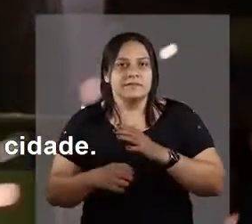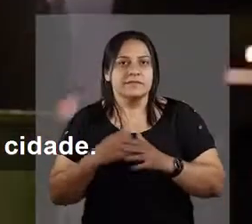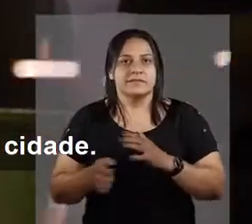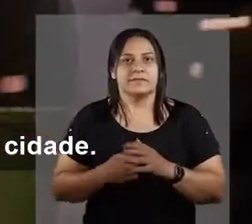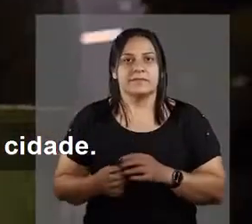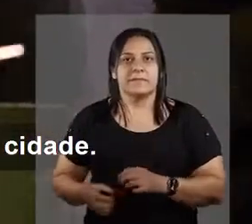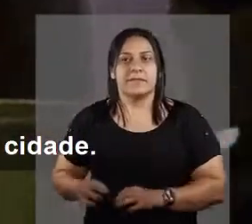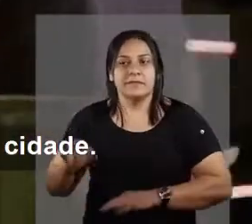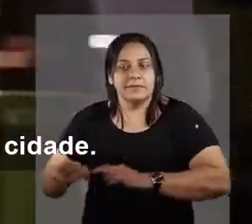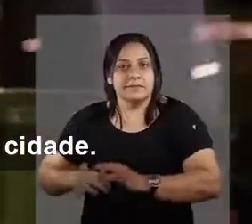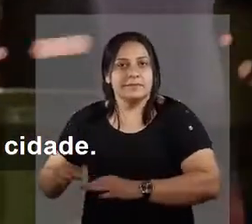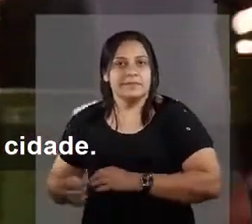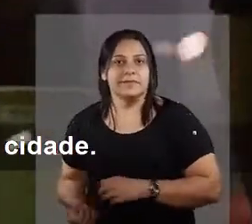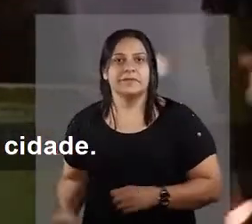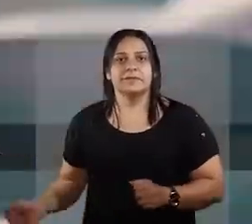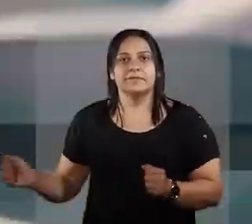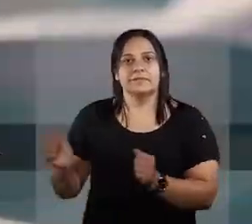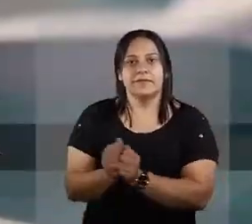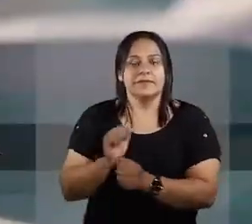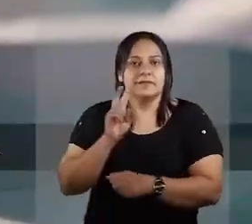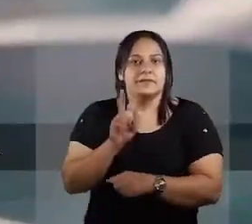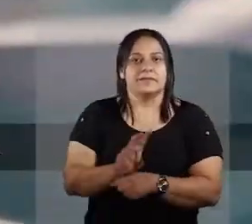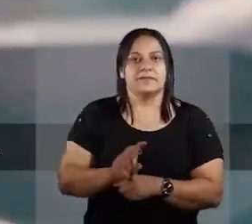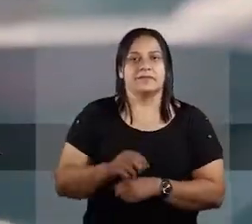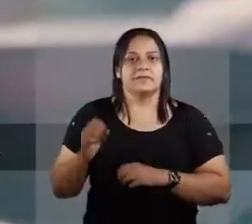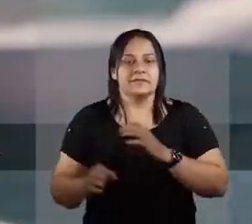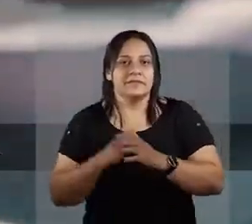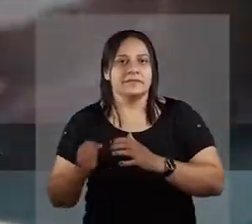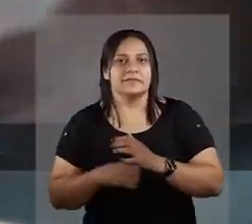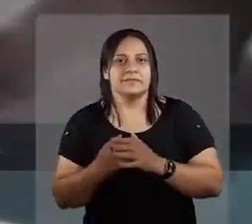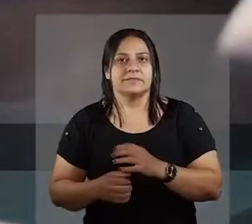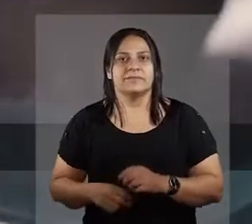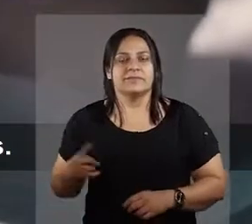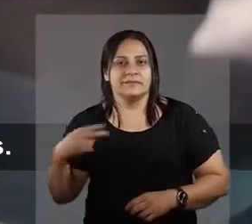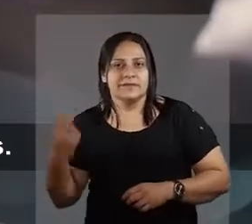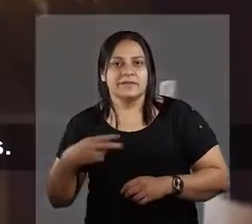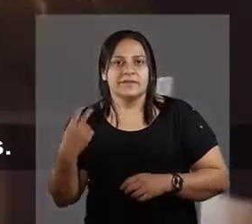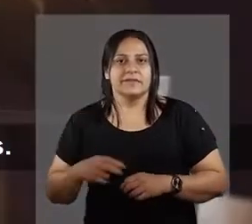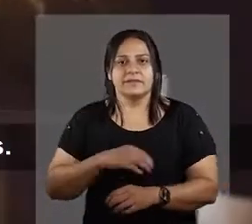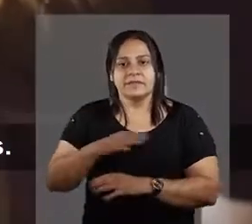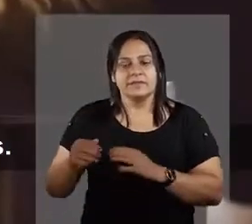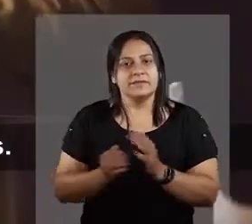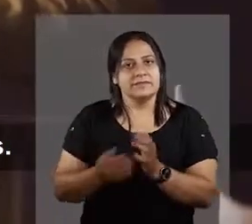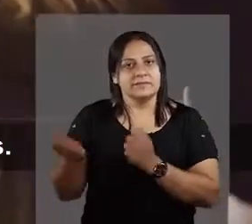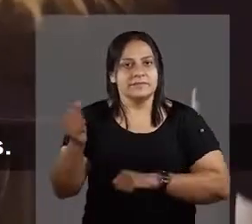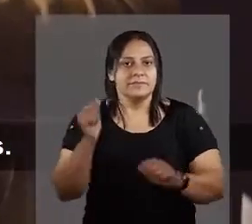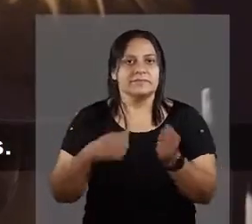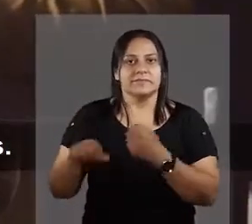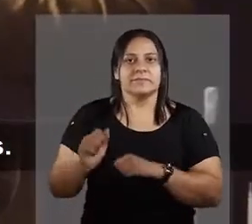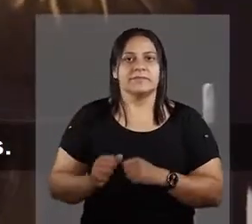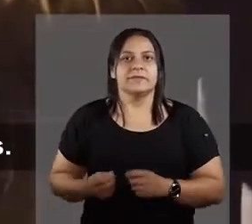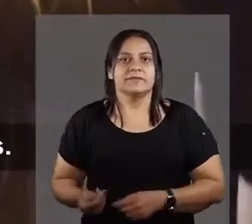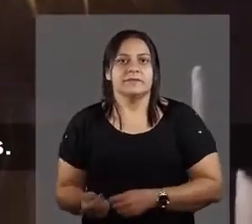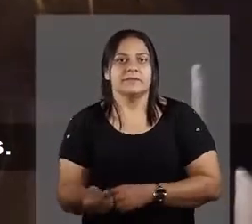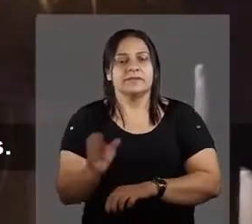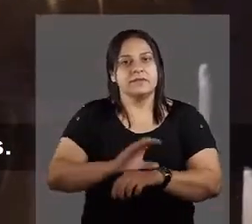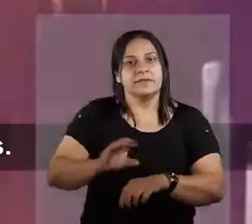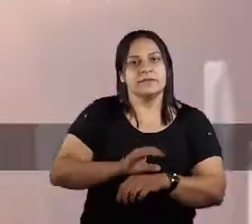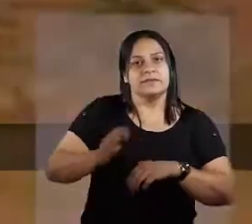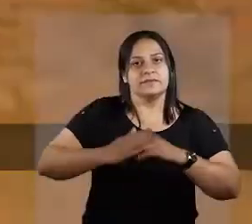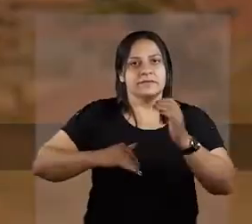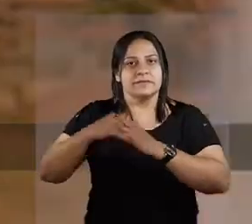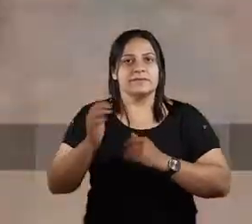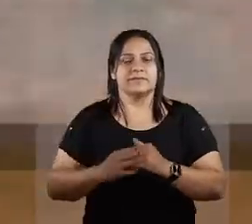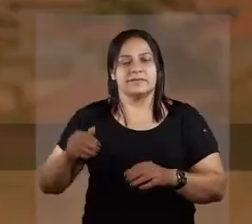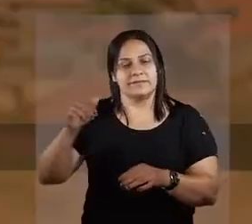para as empresas que já estão na cidade. Valorização das pequenas e médias empresas. Investir em cursos profissionalizantes